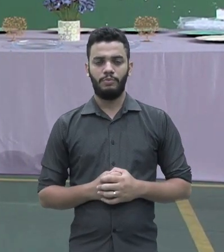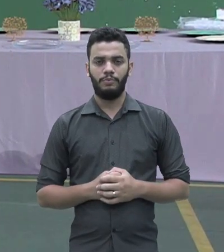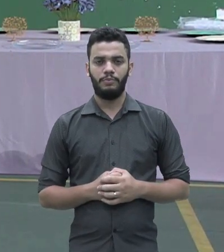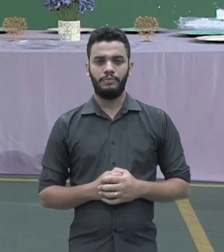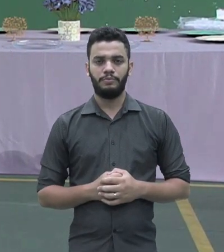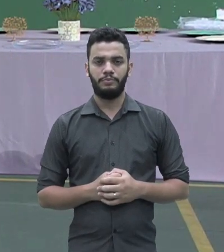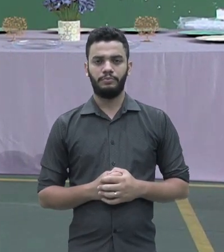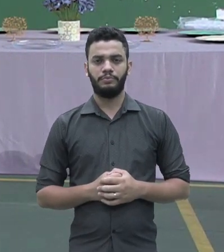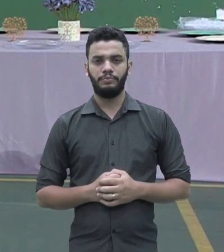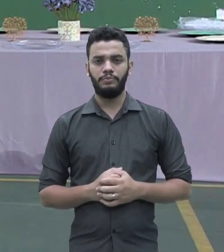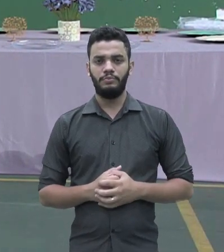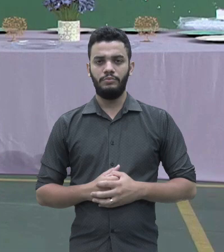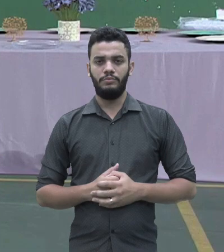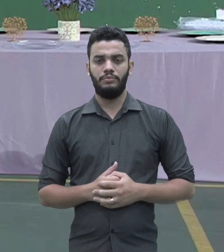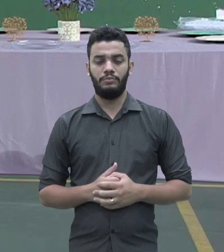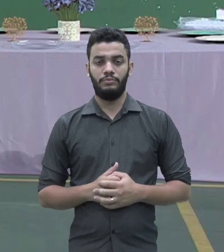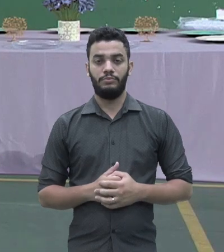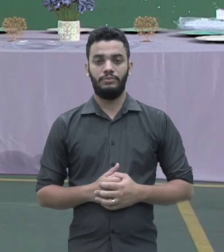Vamos.